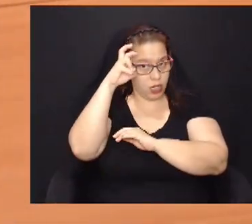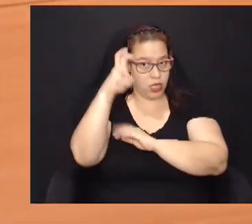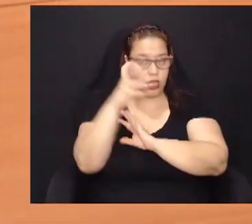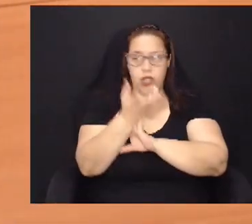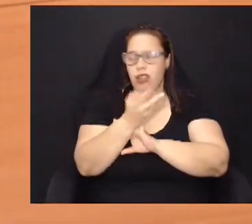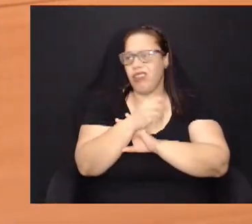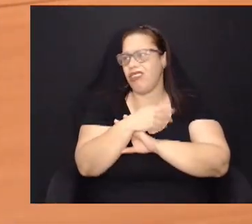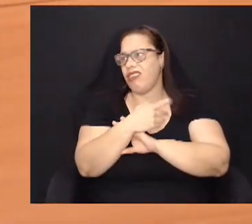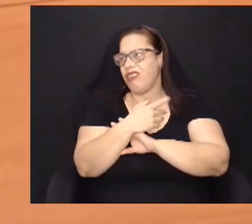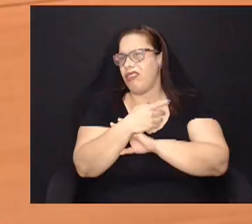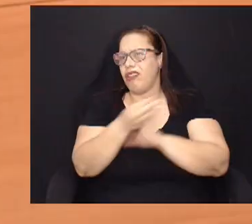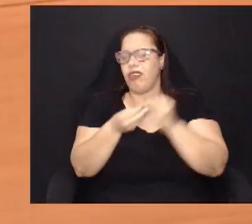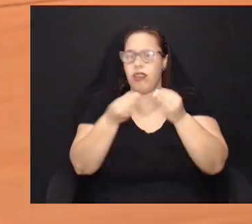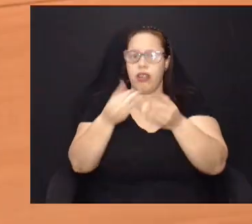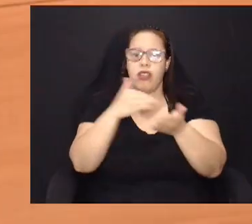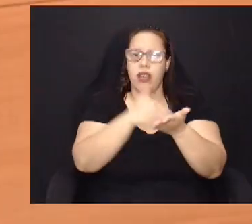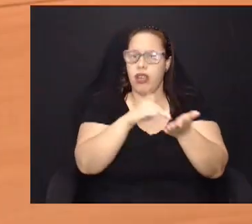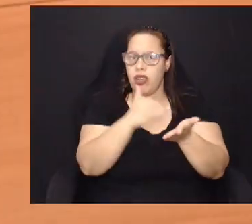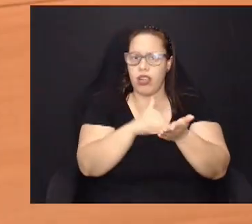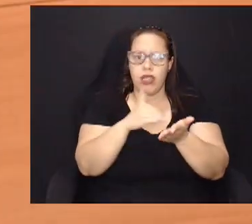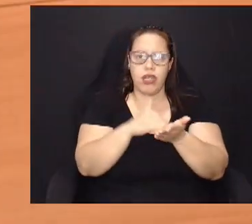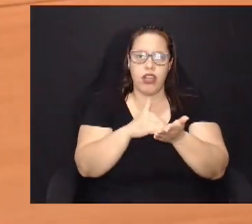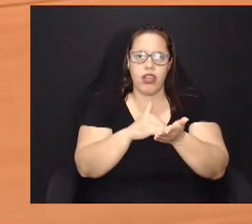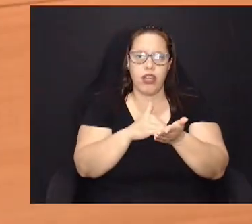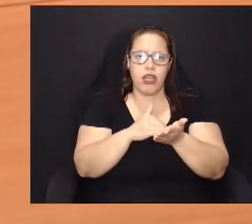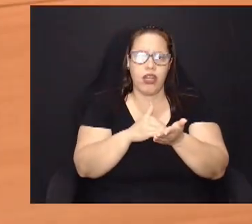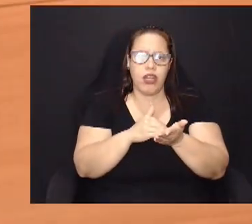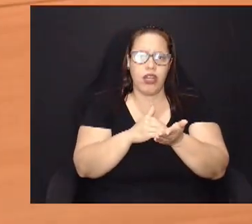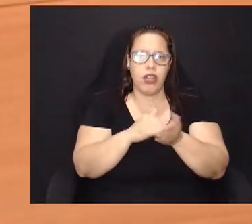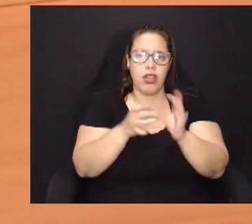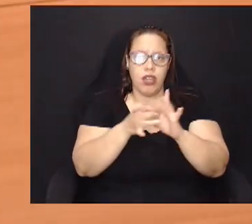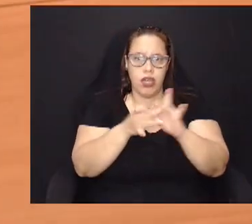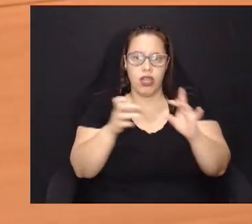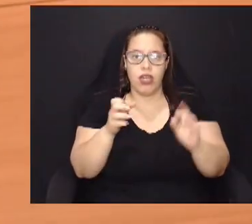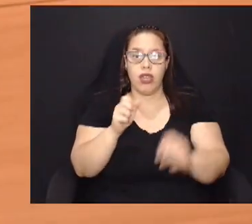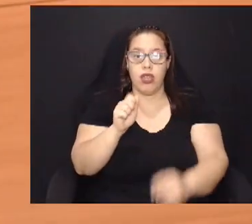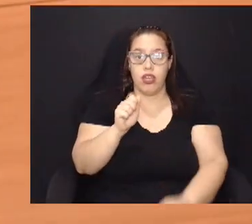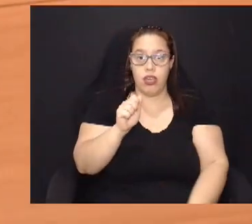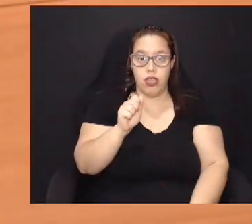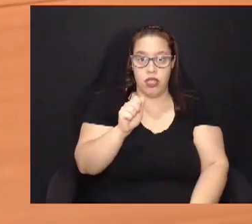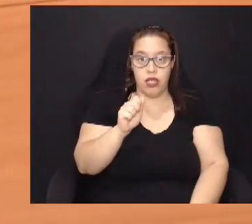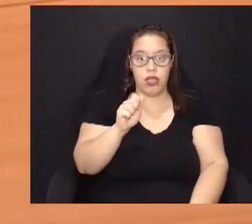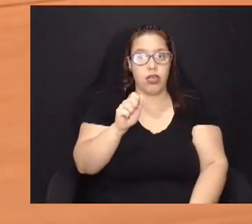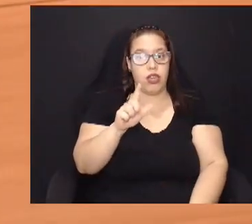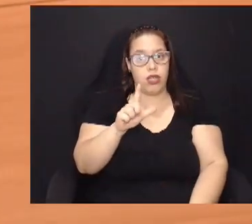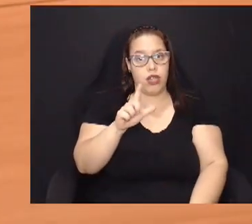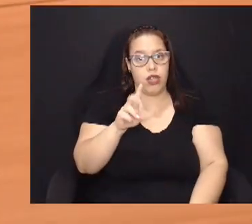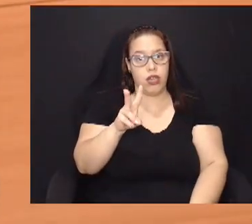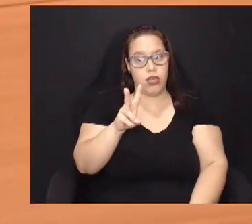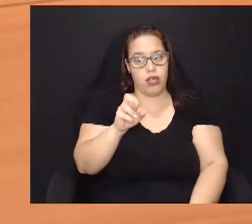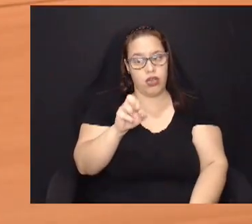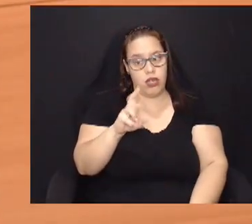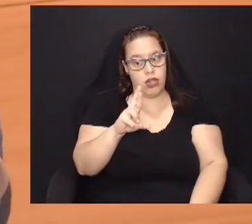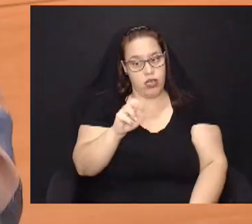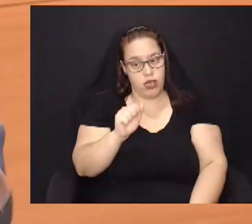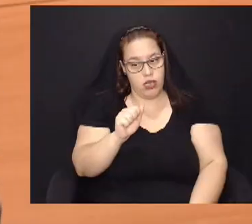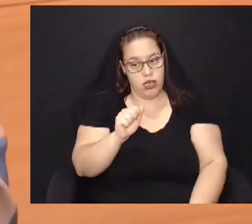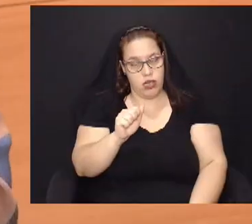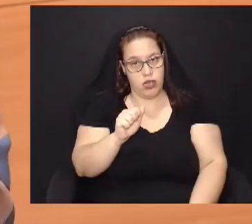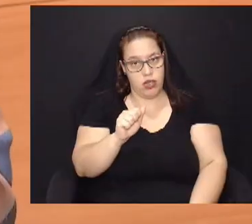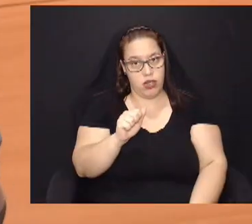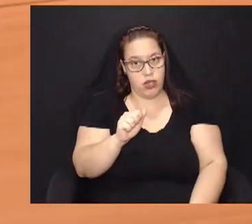dias, entrega na secretaria, né? A gente libera um alvará provisório, mas o AVCB é condição